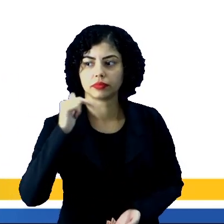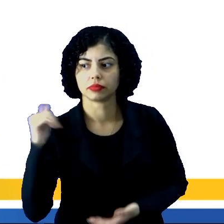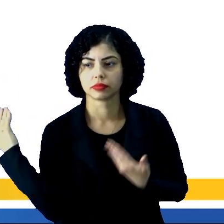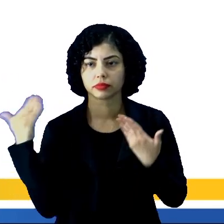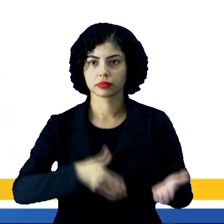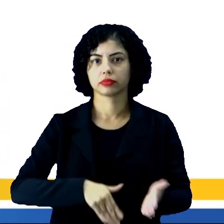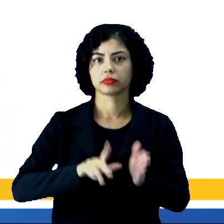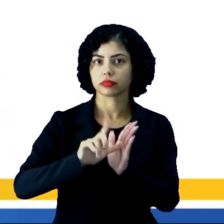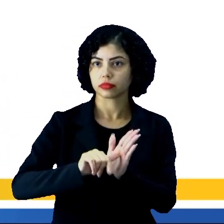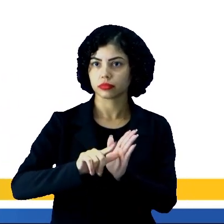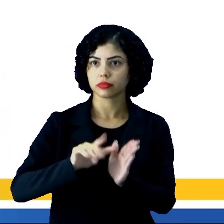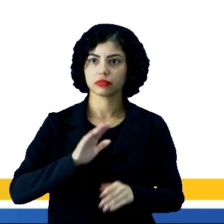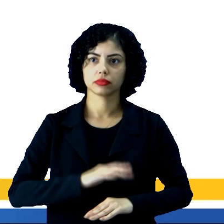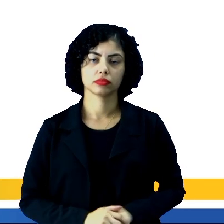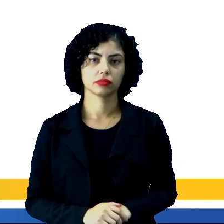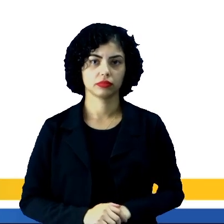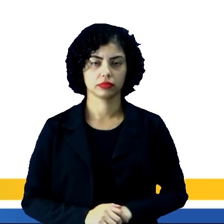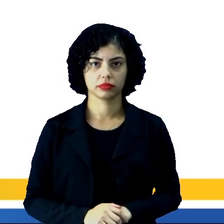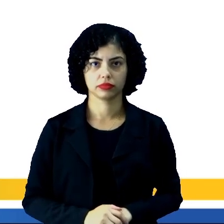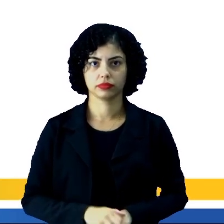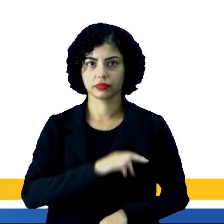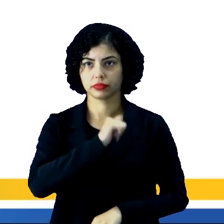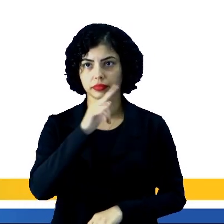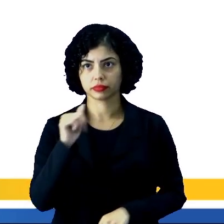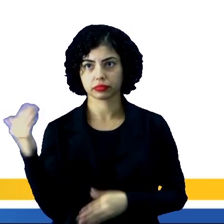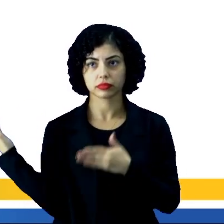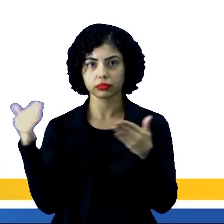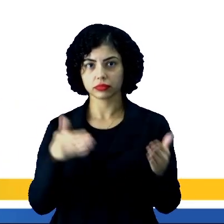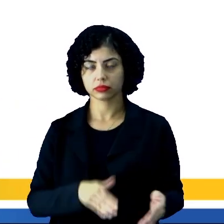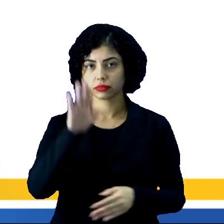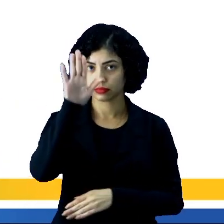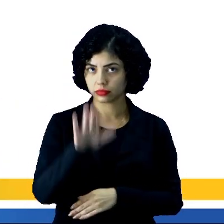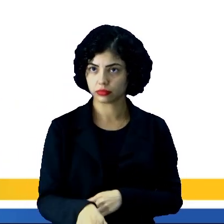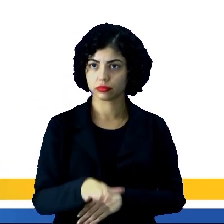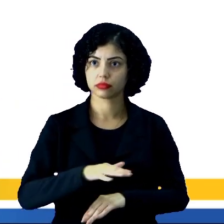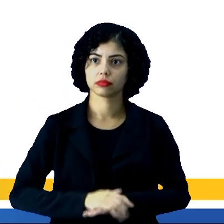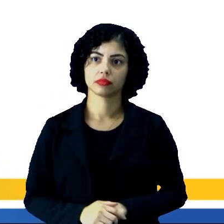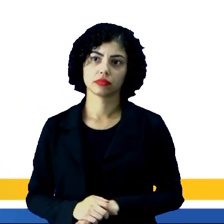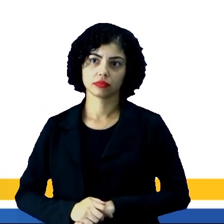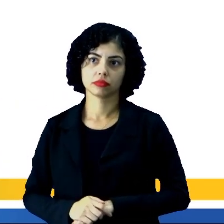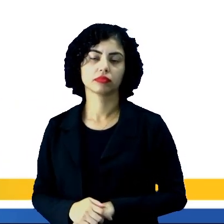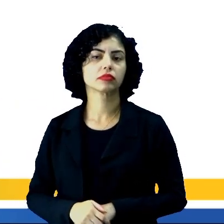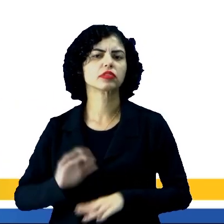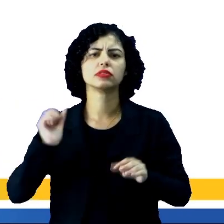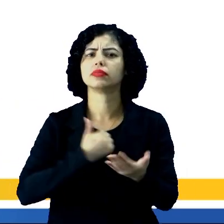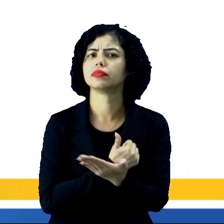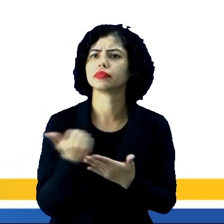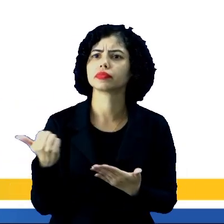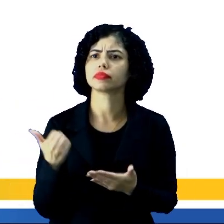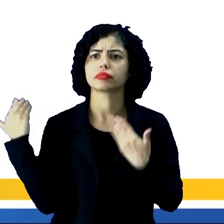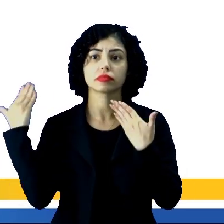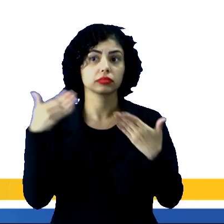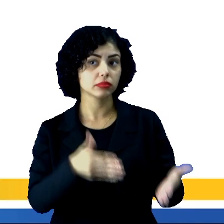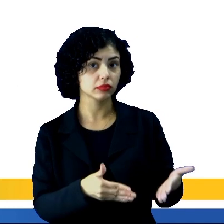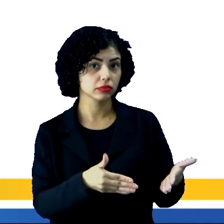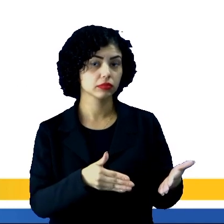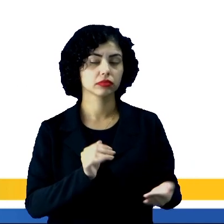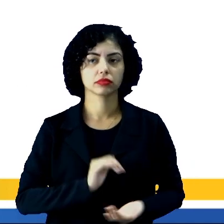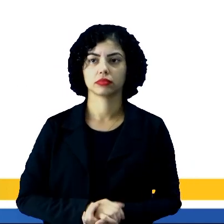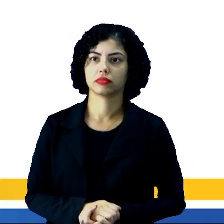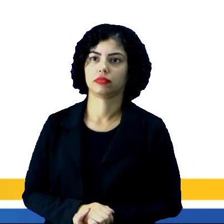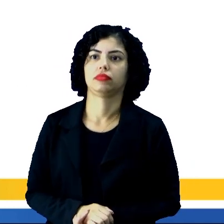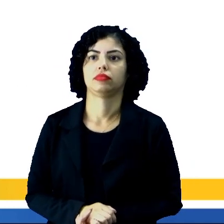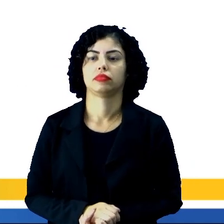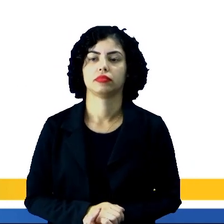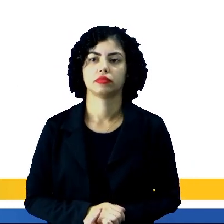negaremos tarde nunca chegaremos tarde quem é ação aí chegar né chegaremos